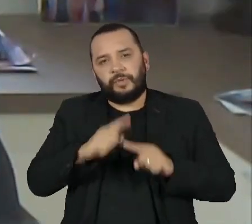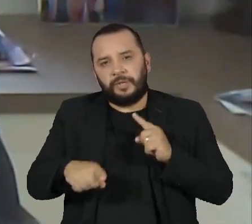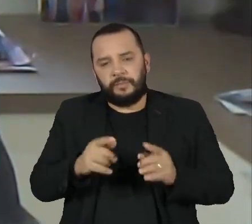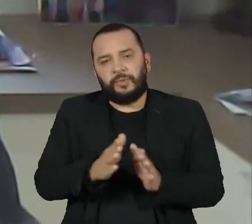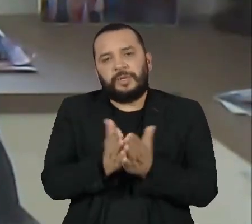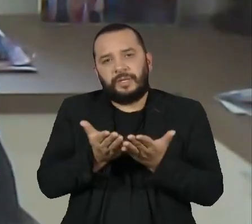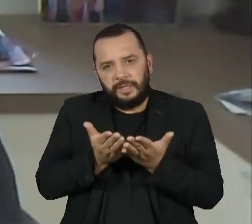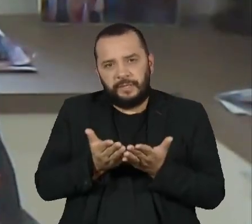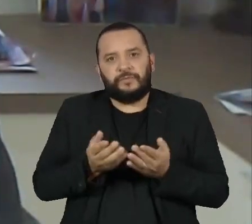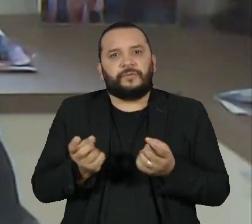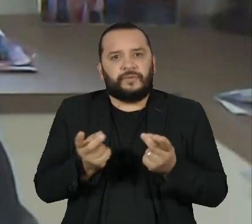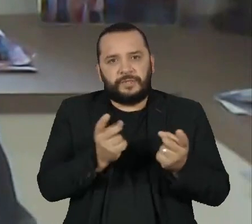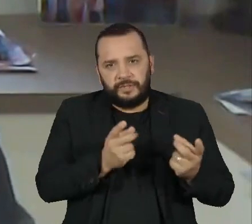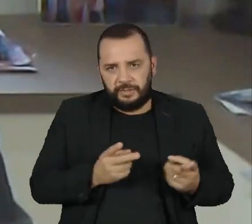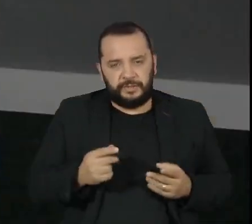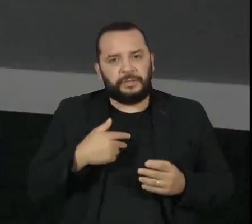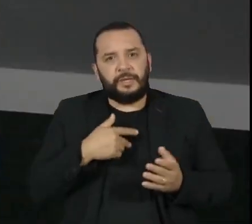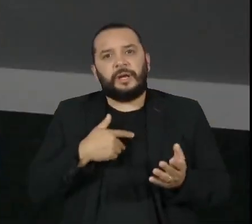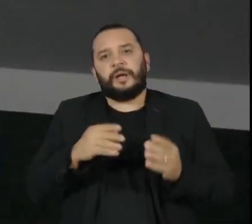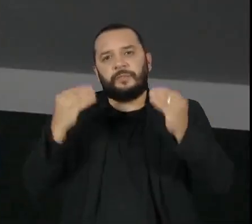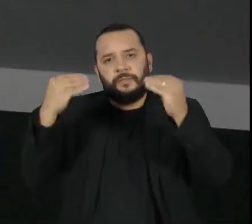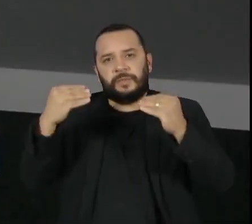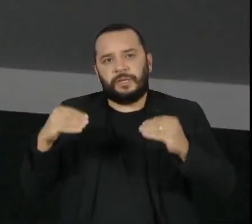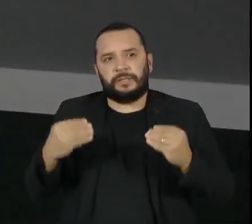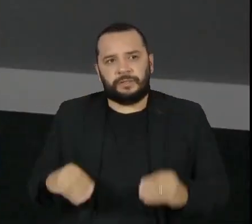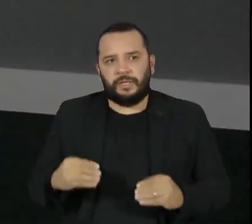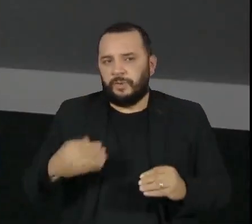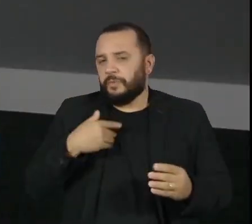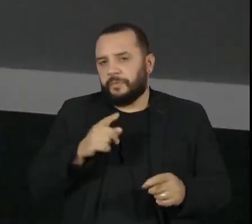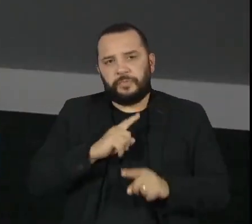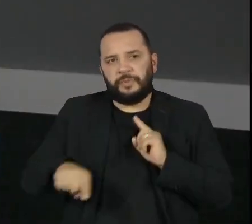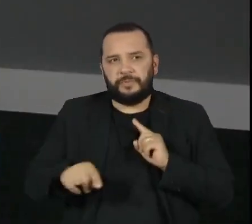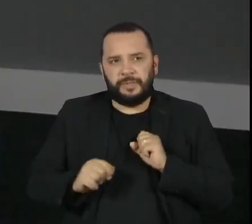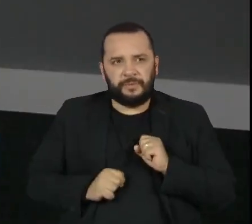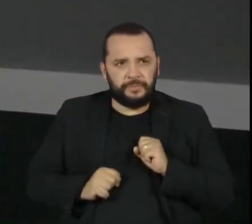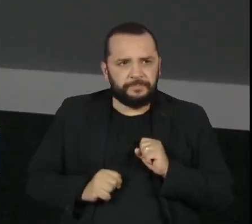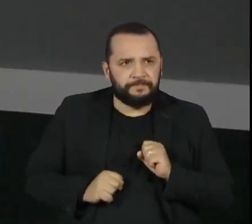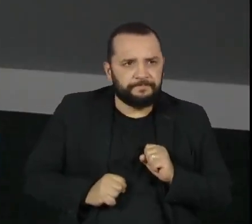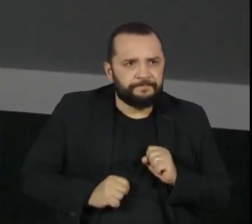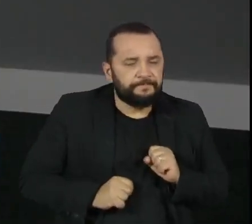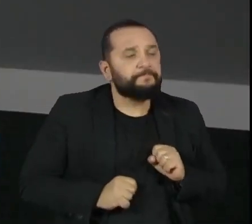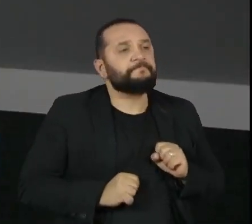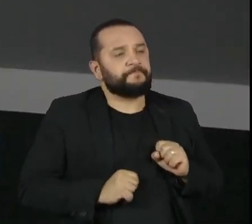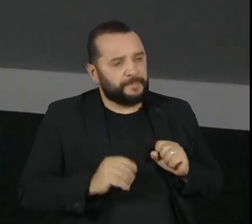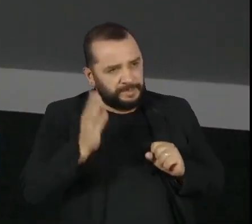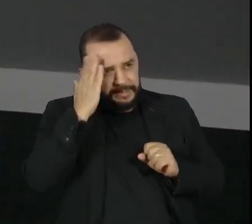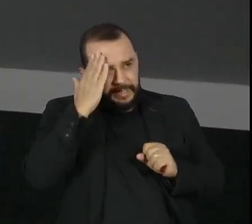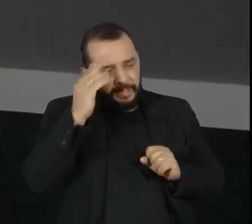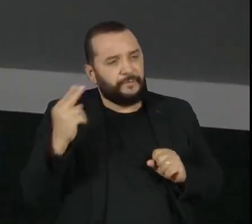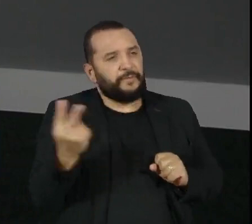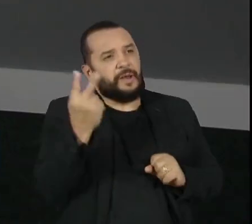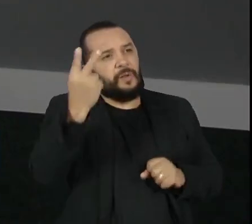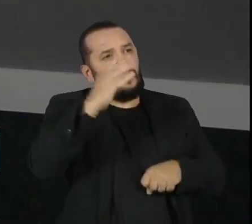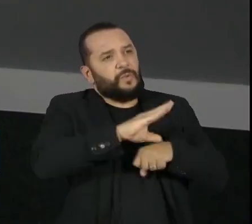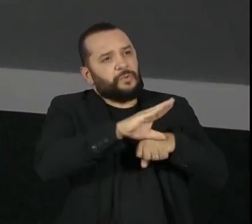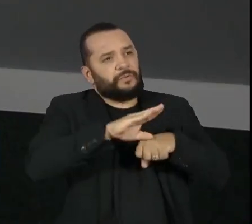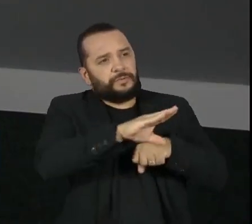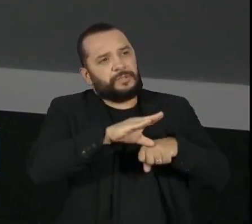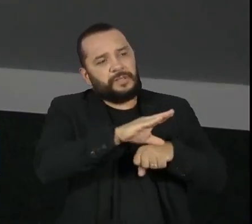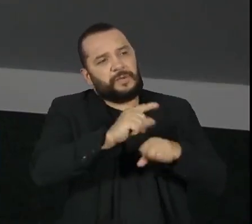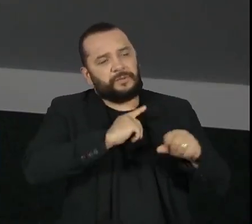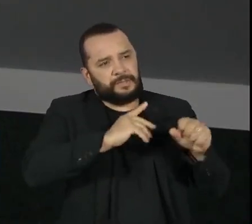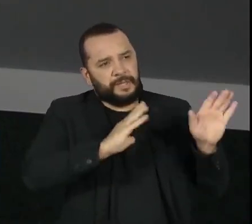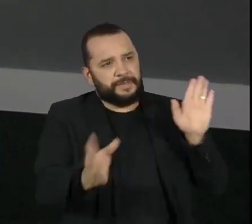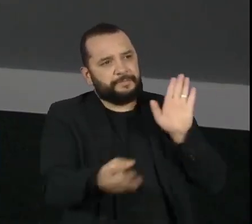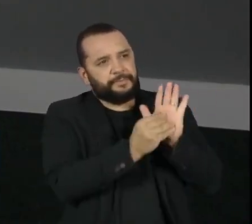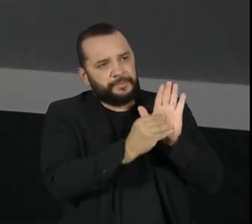circule, que uma publicação qualquer seja feita. A gente tem já isso como um valor constitucional, foi incluído, né, na nossa